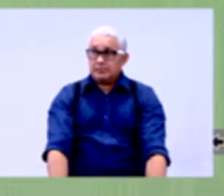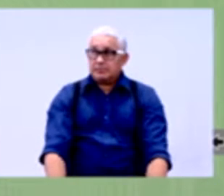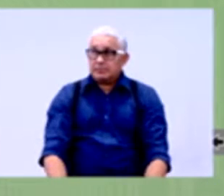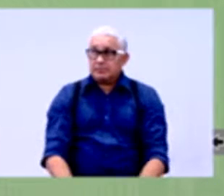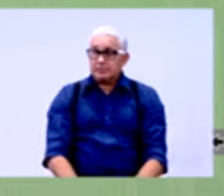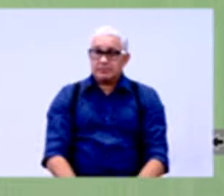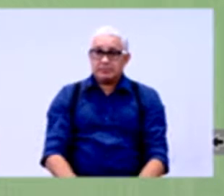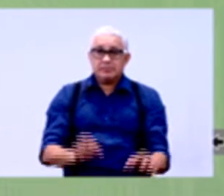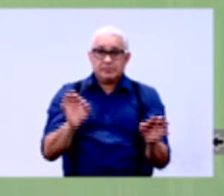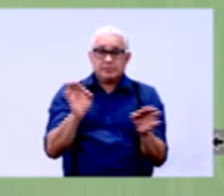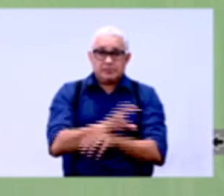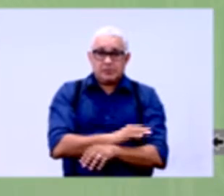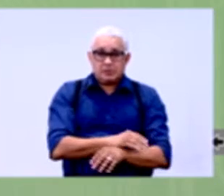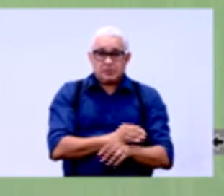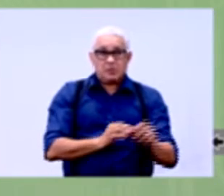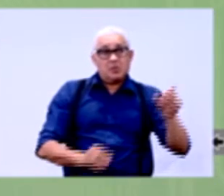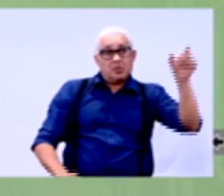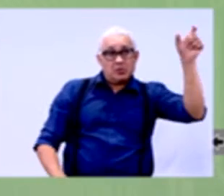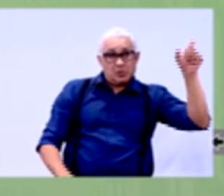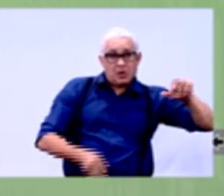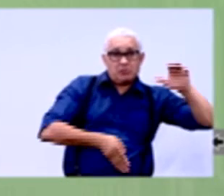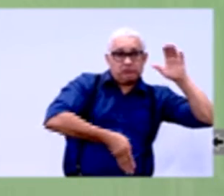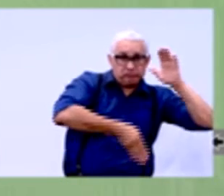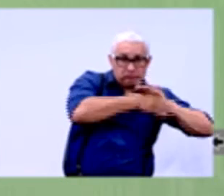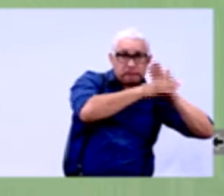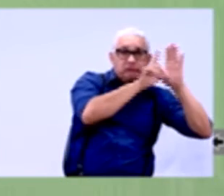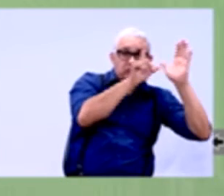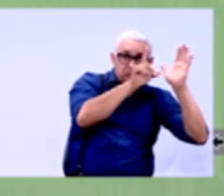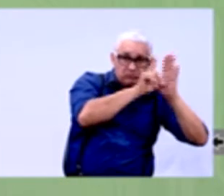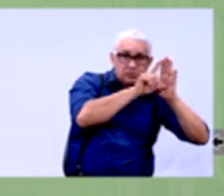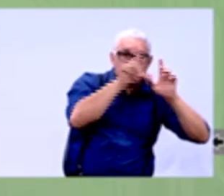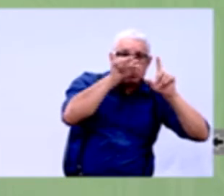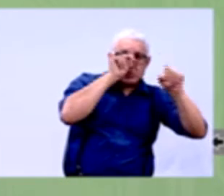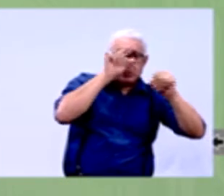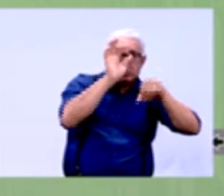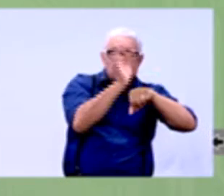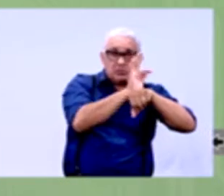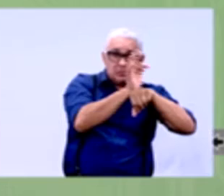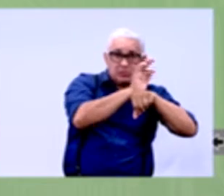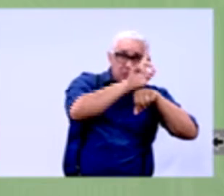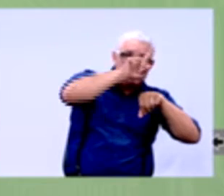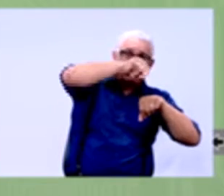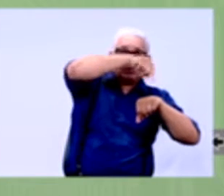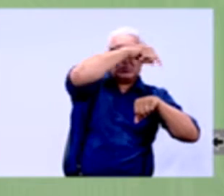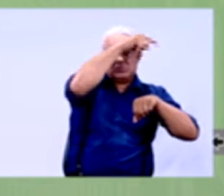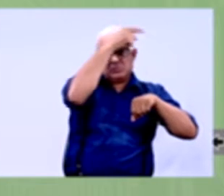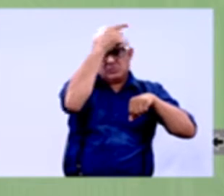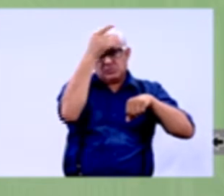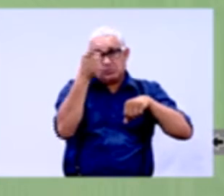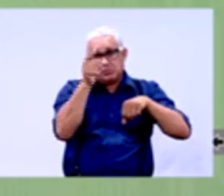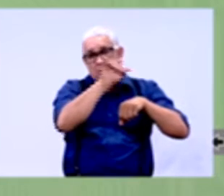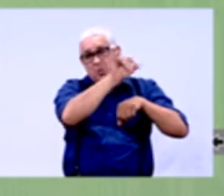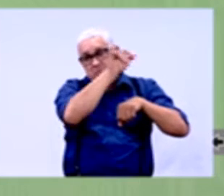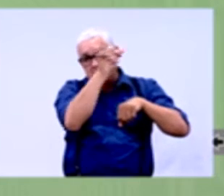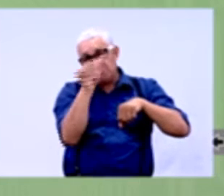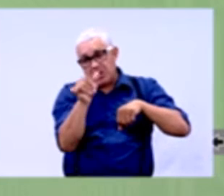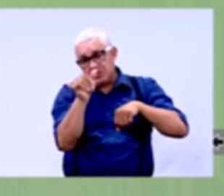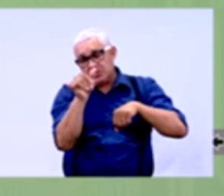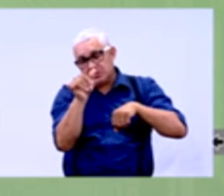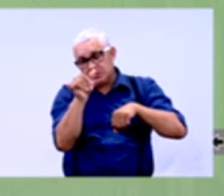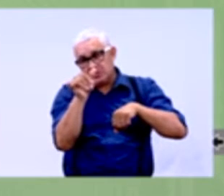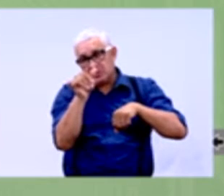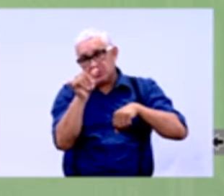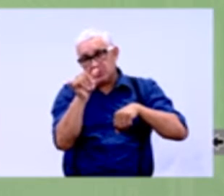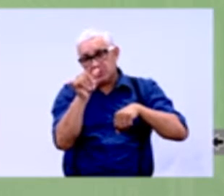por completo, desde o momento que o cliente entrou na loja para escolher os filmes, né, escolheu aqui e informou seus nomes e os filmes,